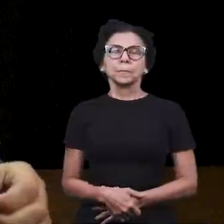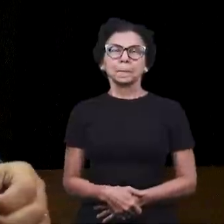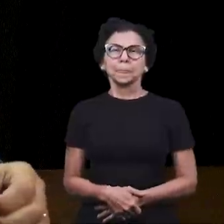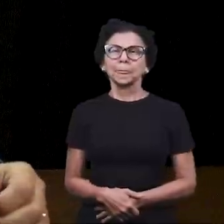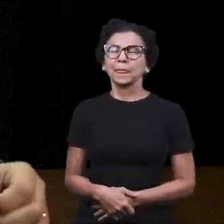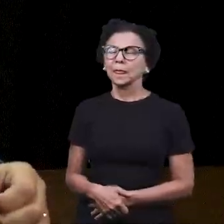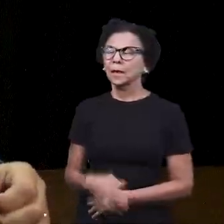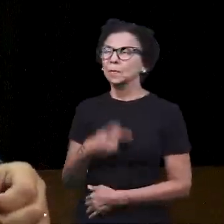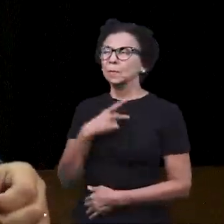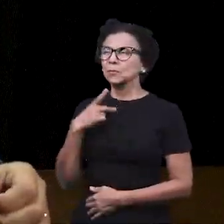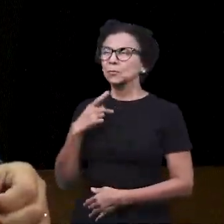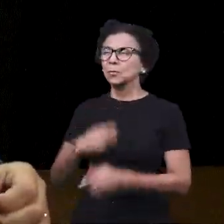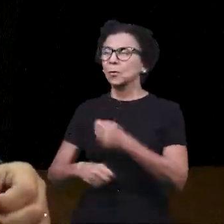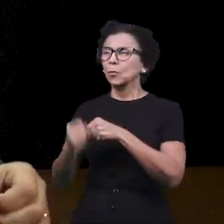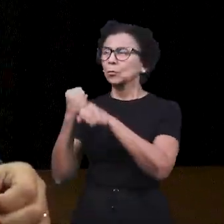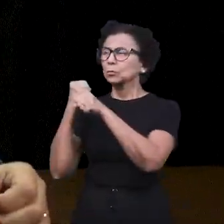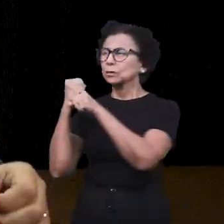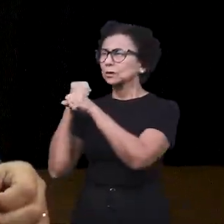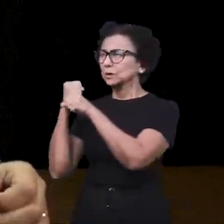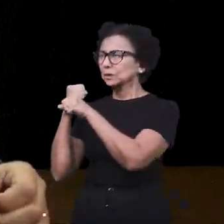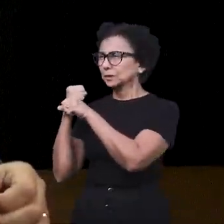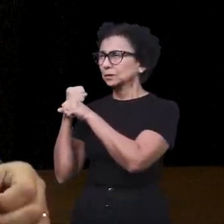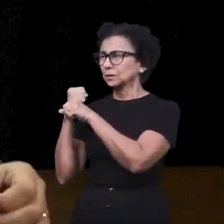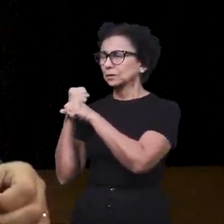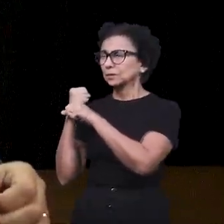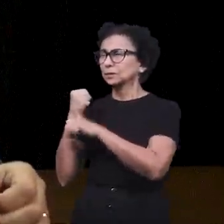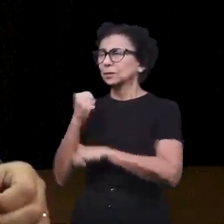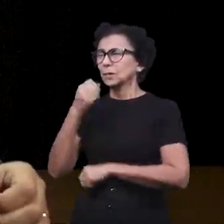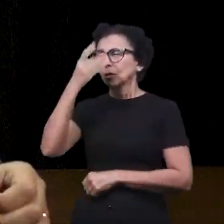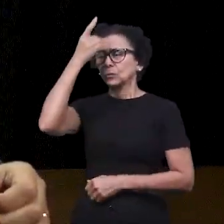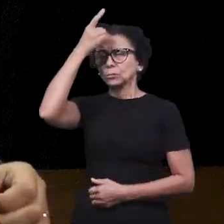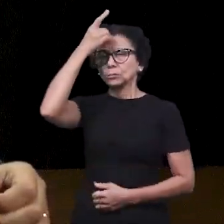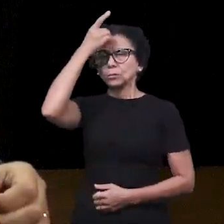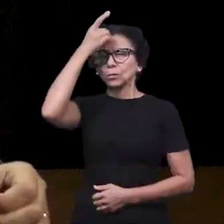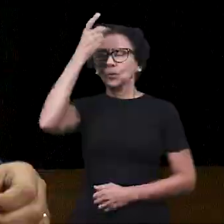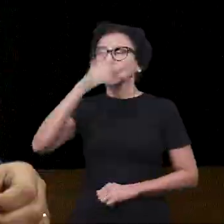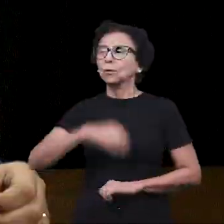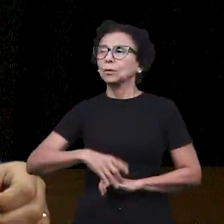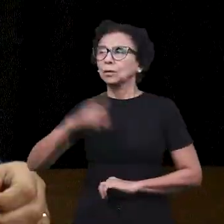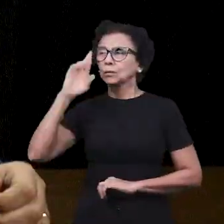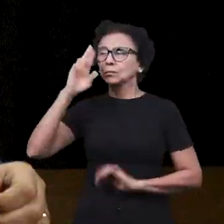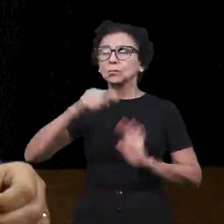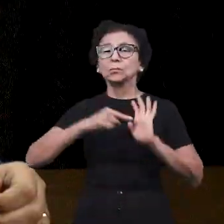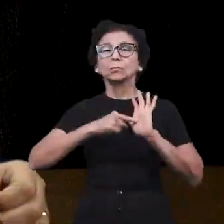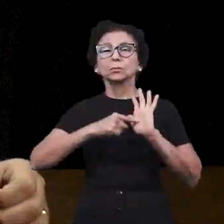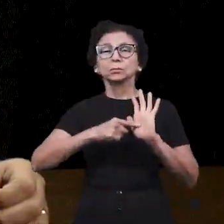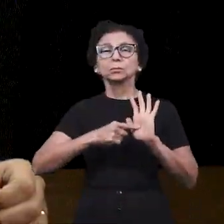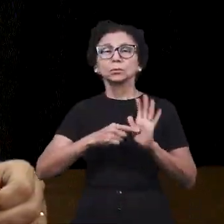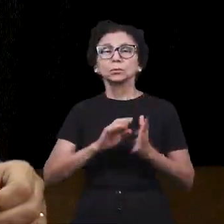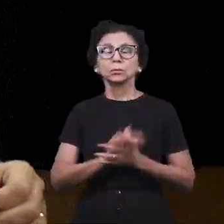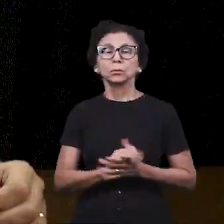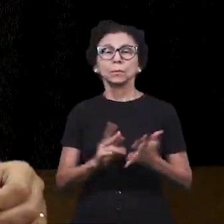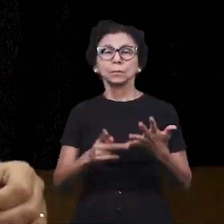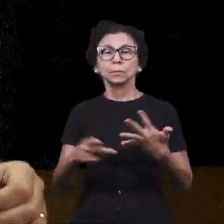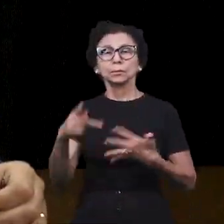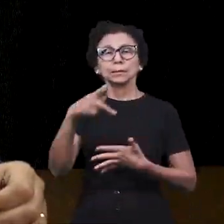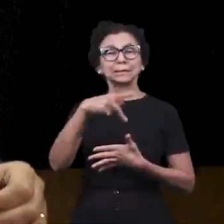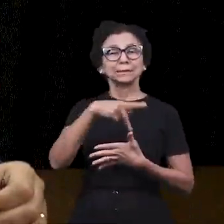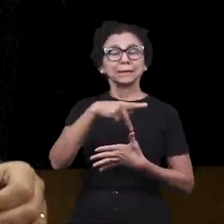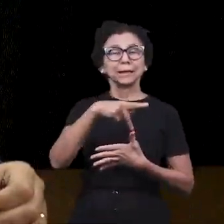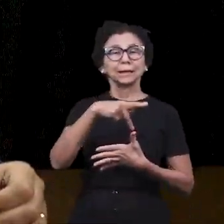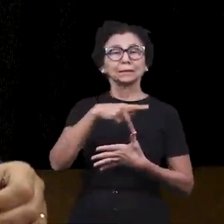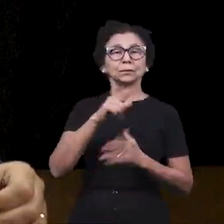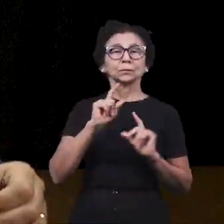já alguns anos atrás, onde o Senhor mostrou a prioridade ou a sequência de que